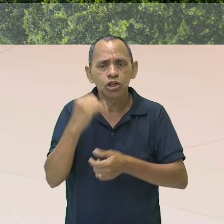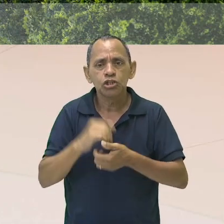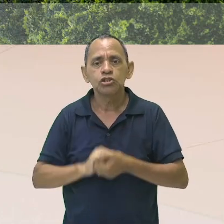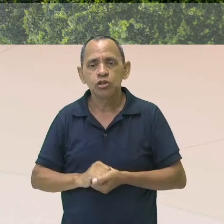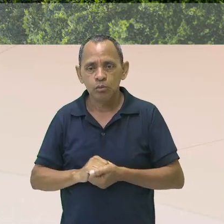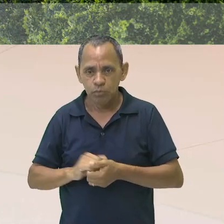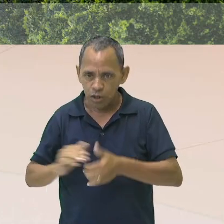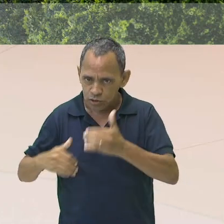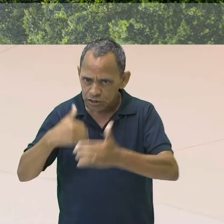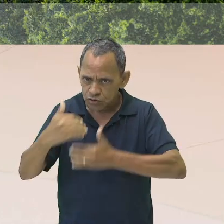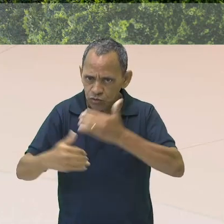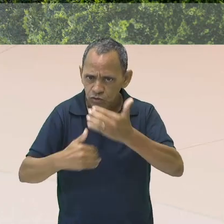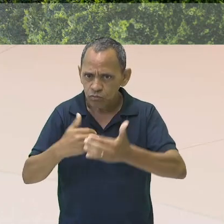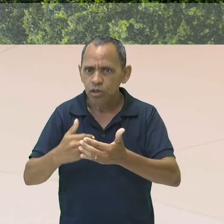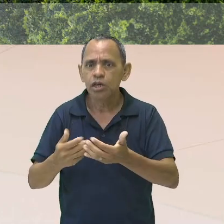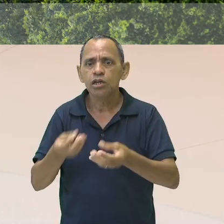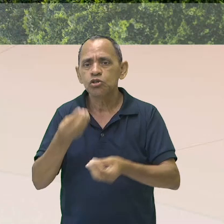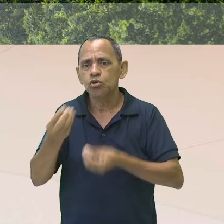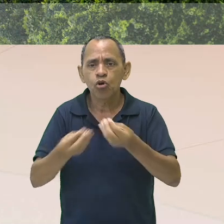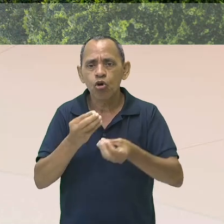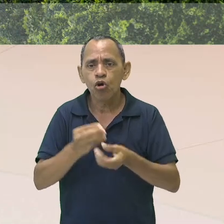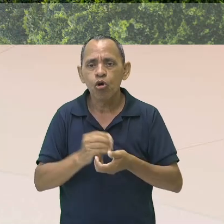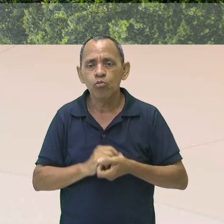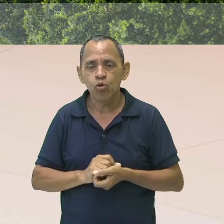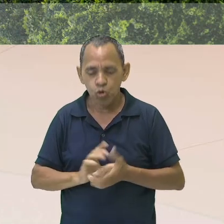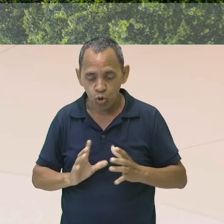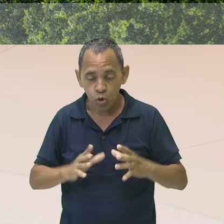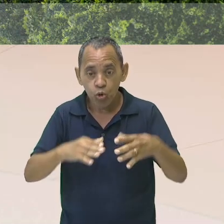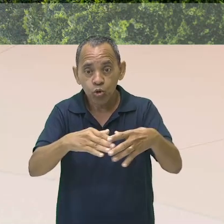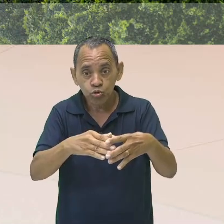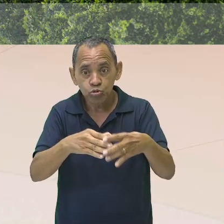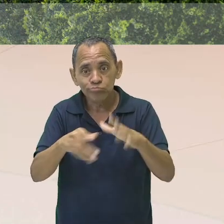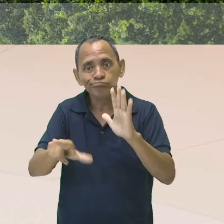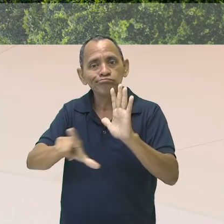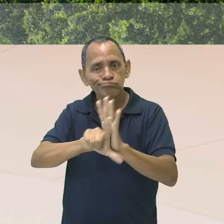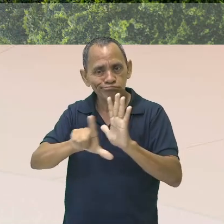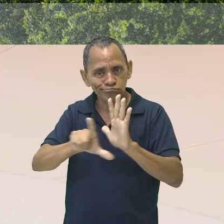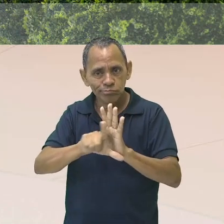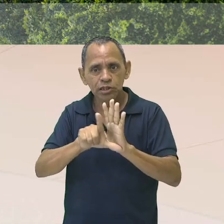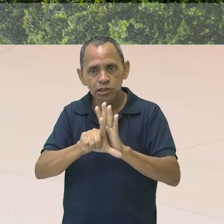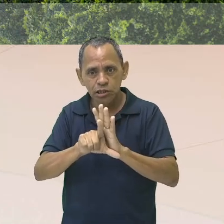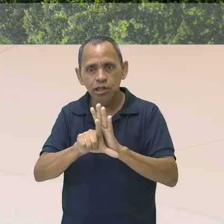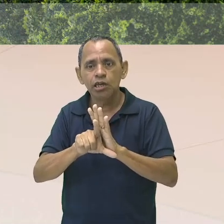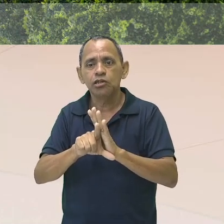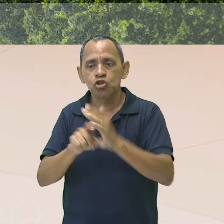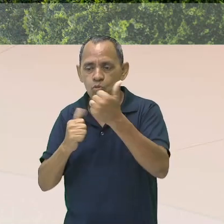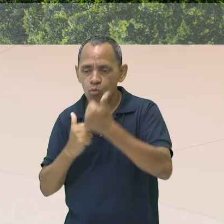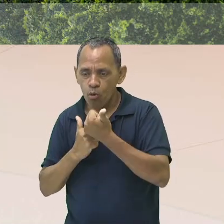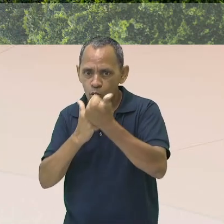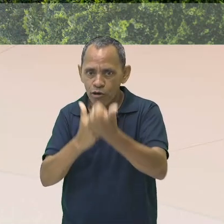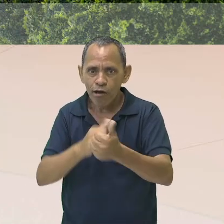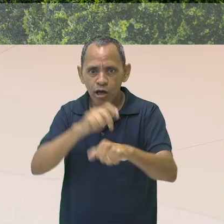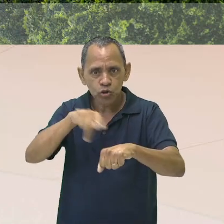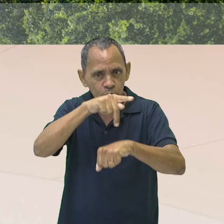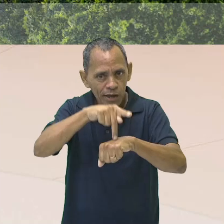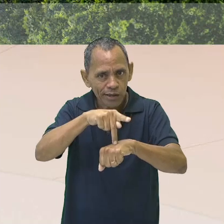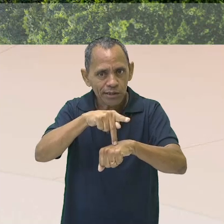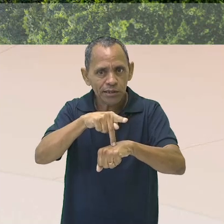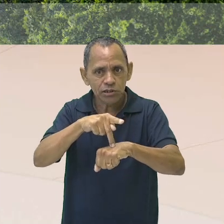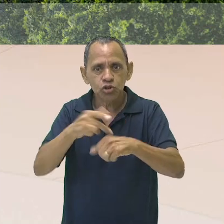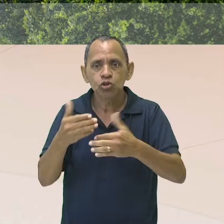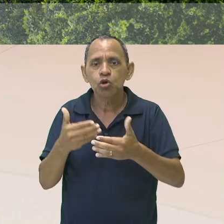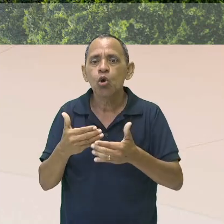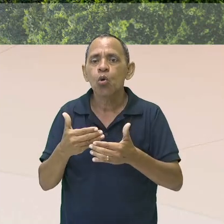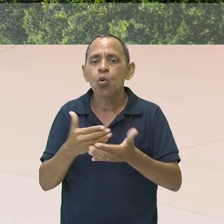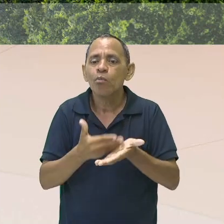construção de um conjunto de leis, tá? Que deu suporte para que os países eles começassem